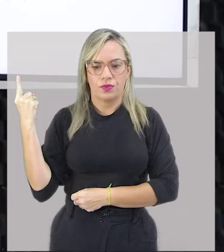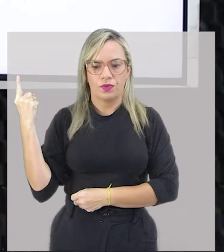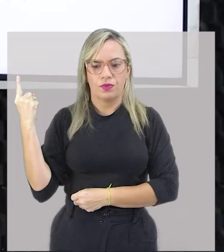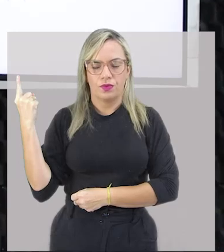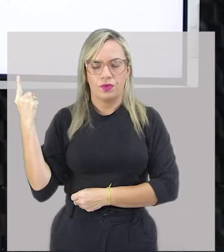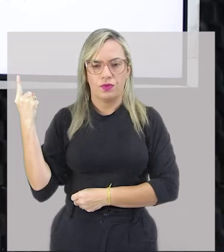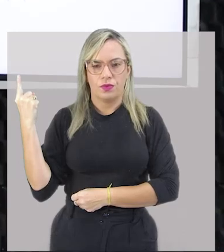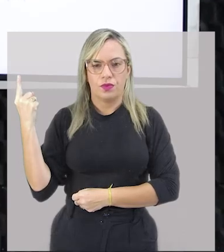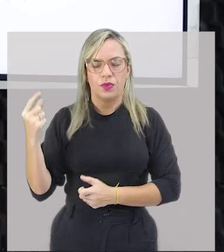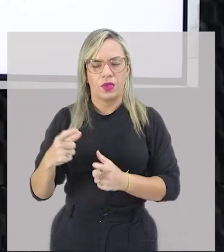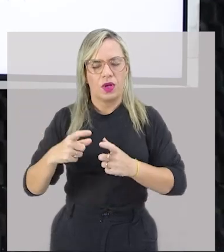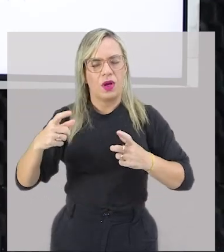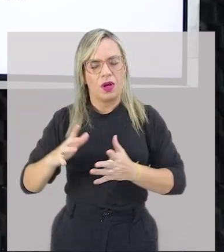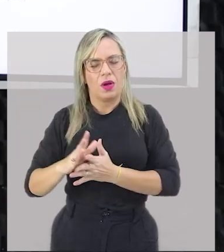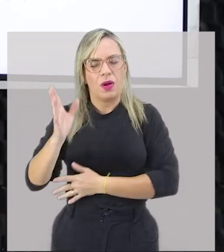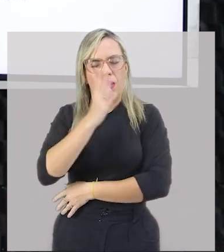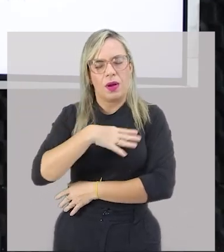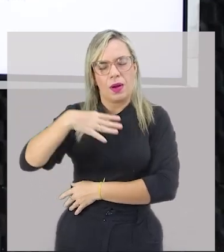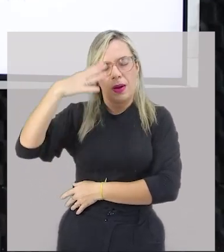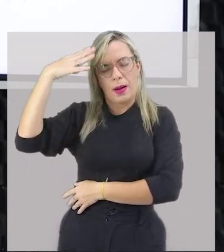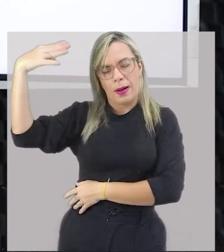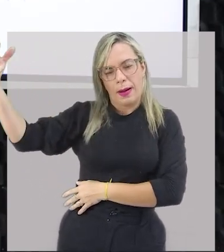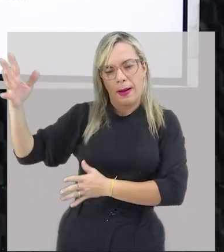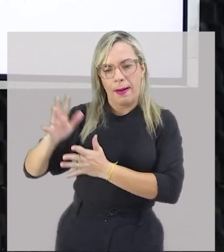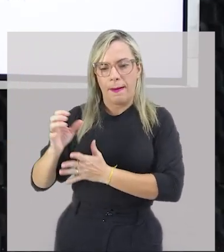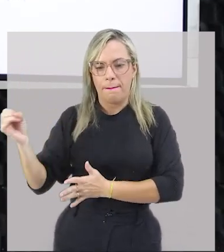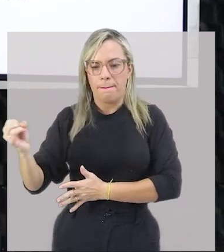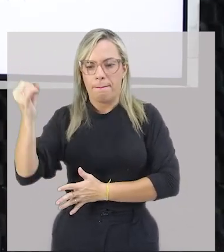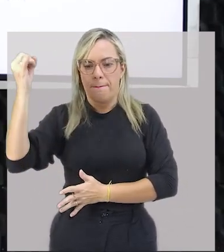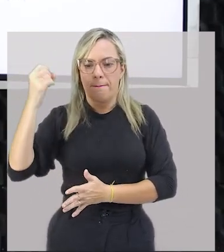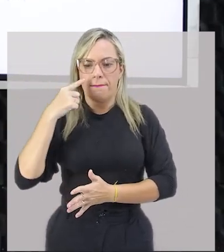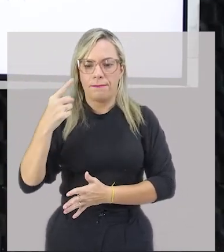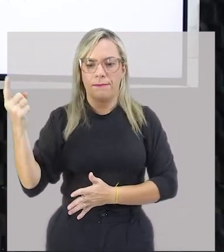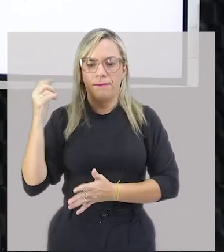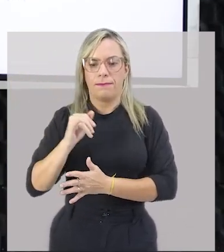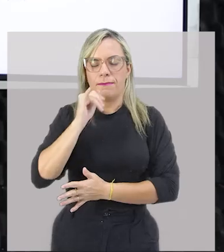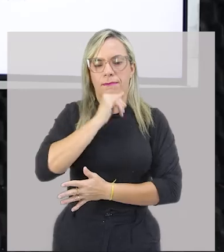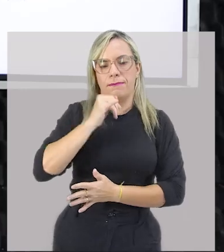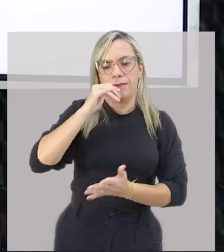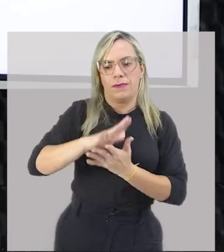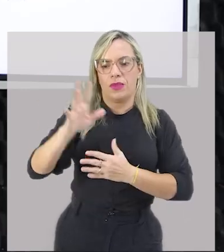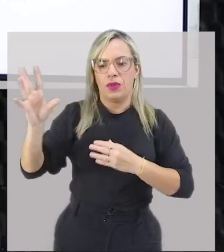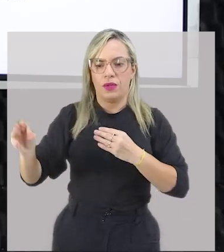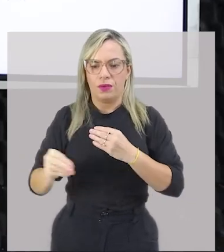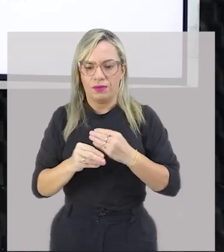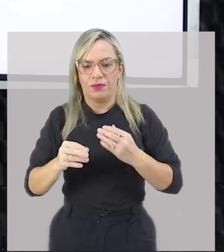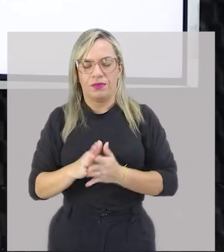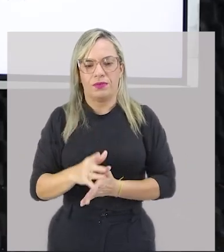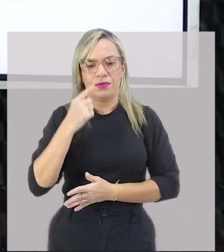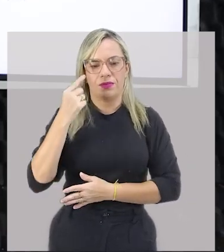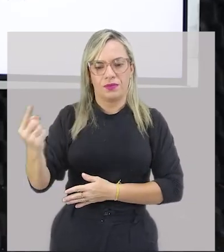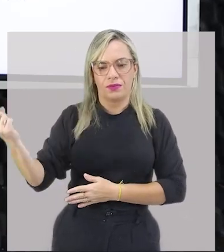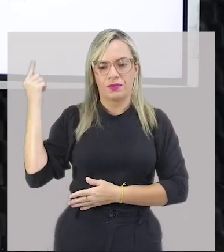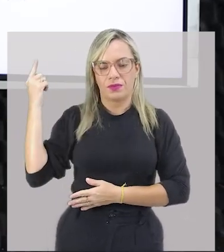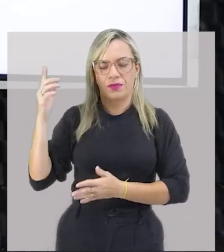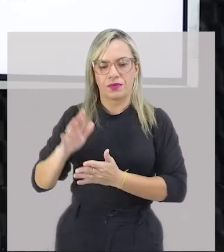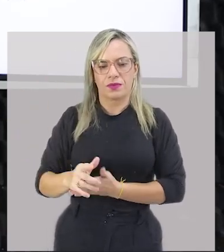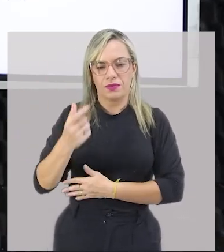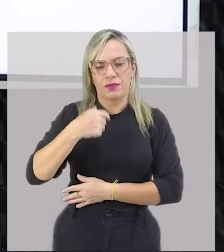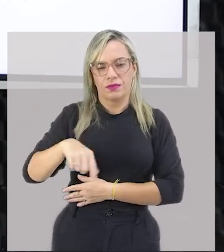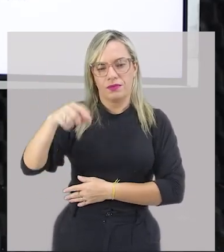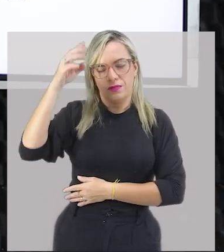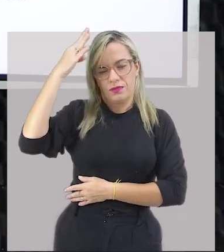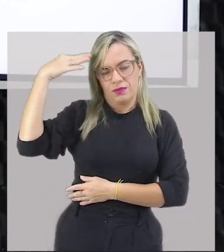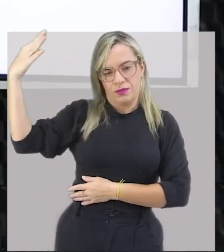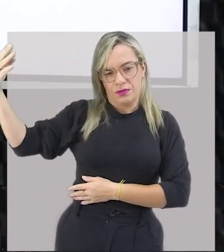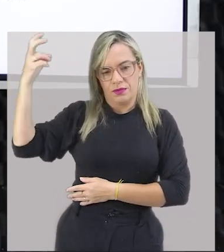1642, um dos maiores pensadores, tá ali, italiano, né? Ia complementar, mas já tá ali, italiano. Um dos maiores pensadores de